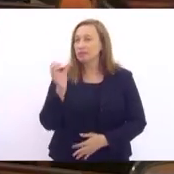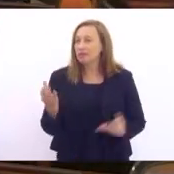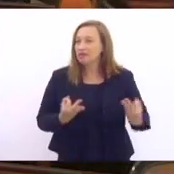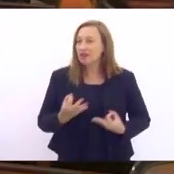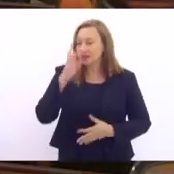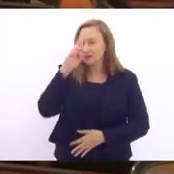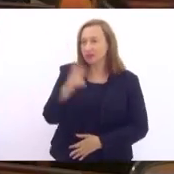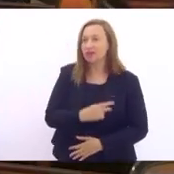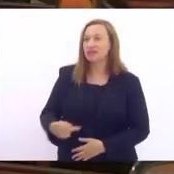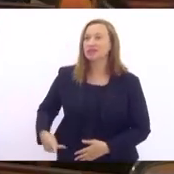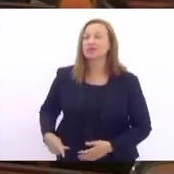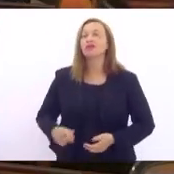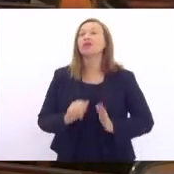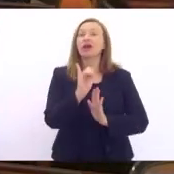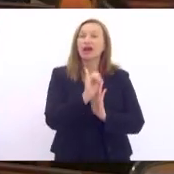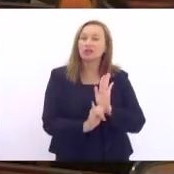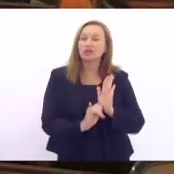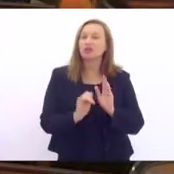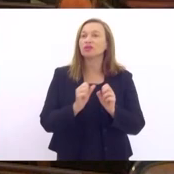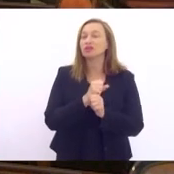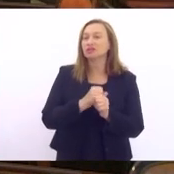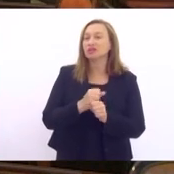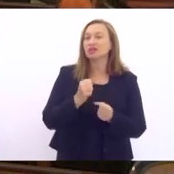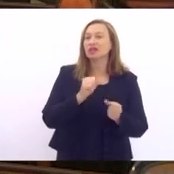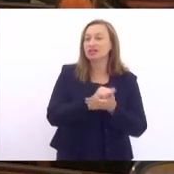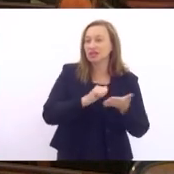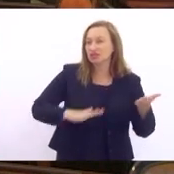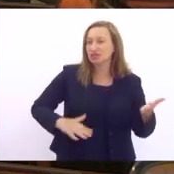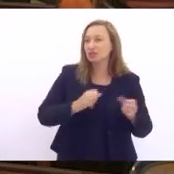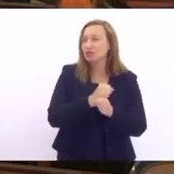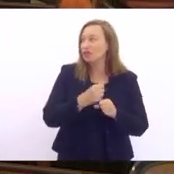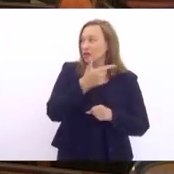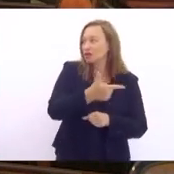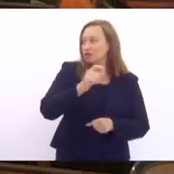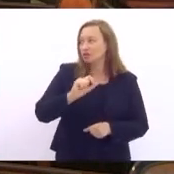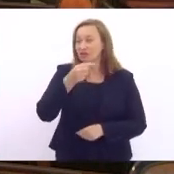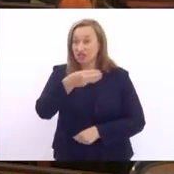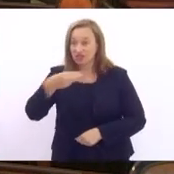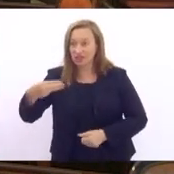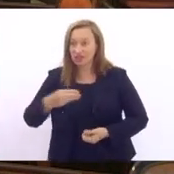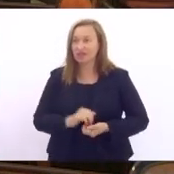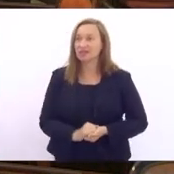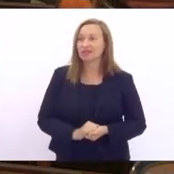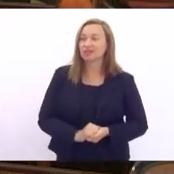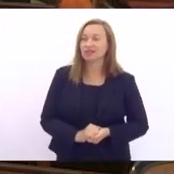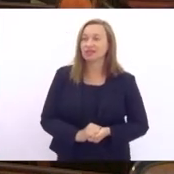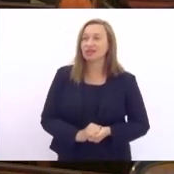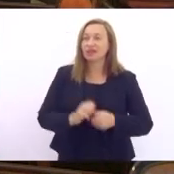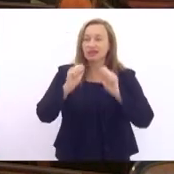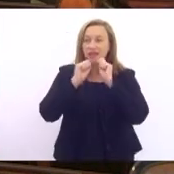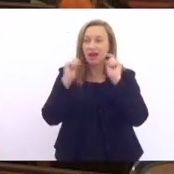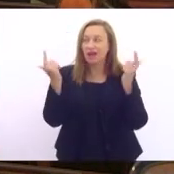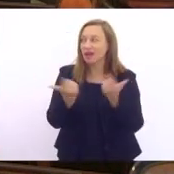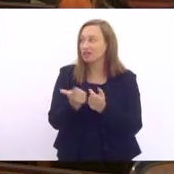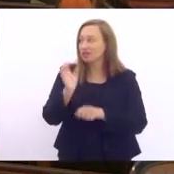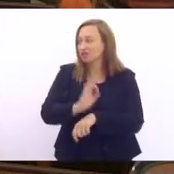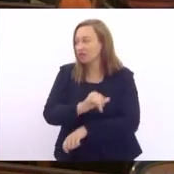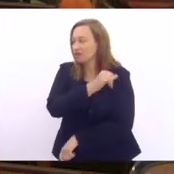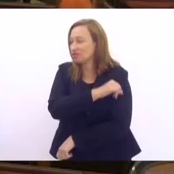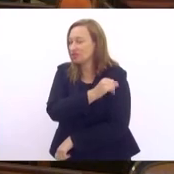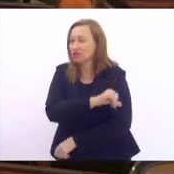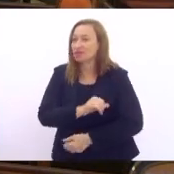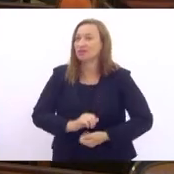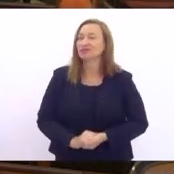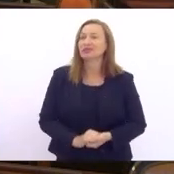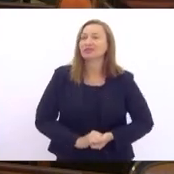relatório anual das atividades de 2023 da Assembleia Legislativa do Estado do Rio de Janeiro. o relatório anual